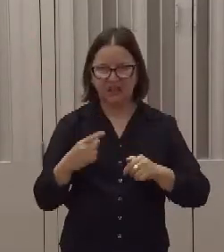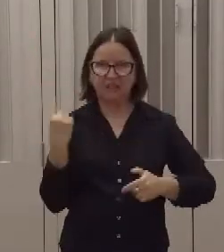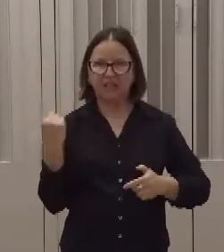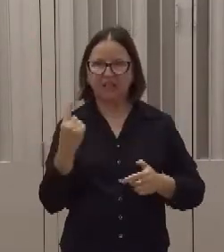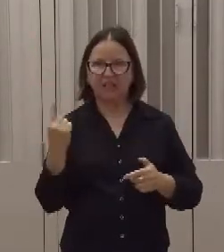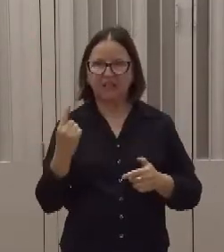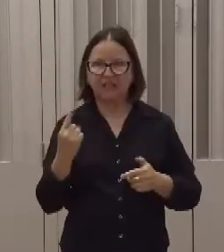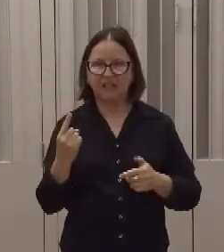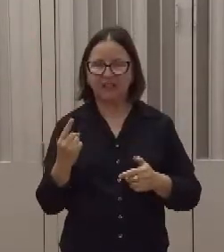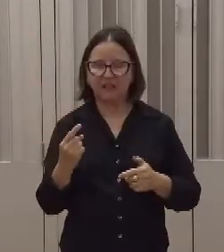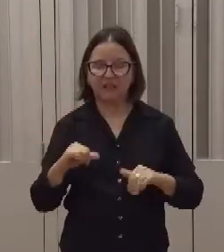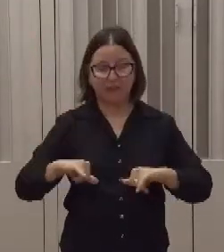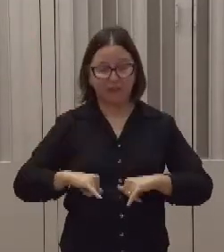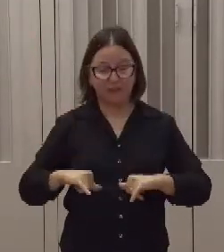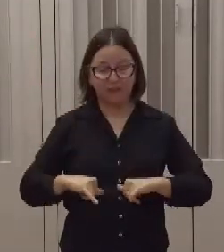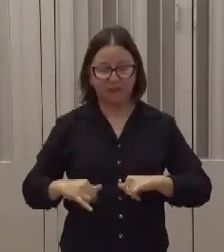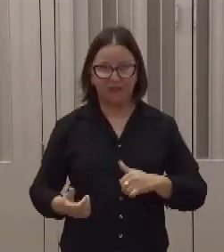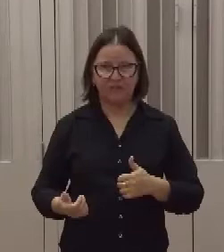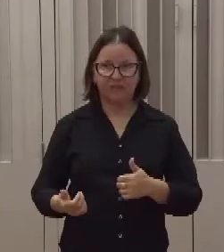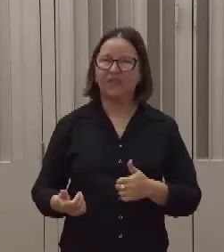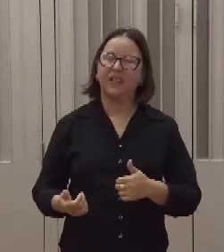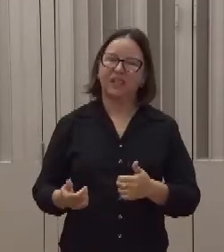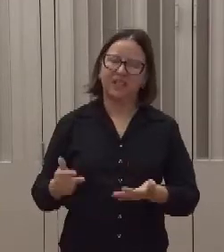impassível, porque era pneumático.